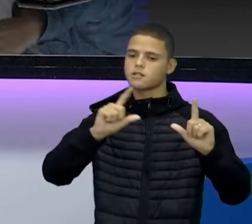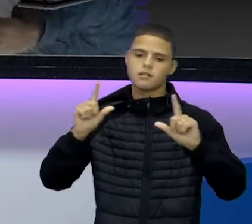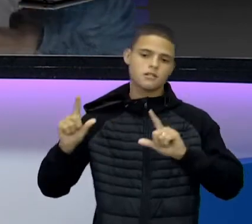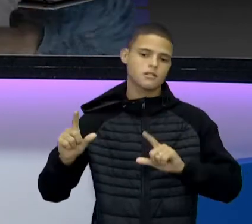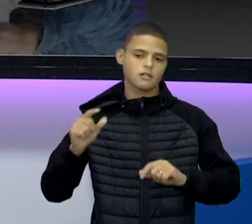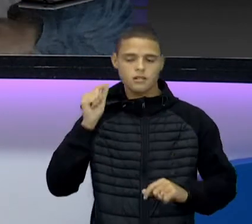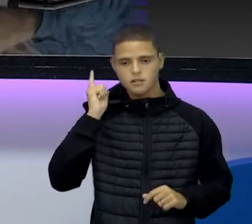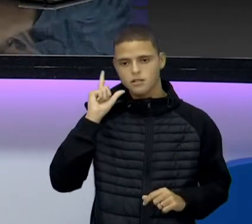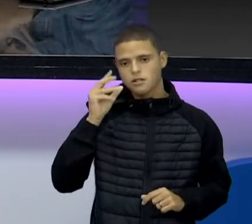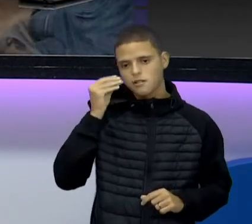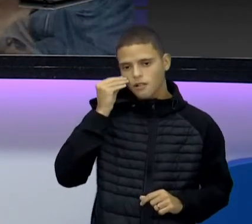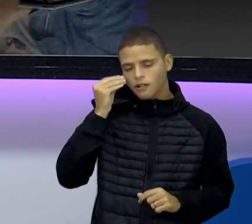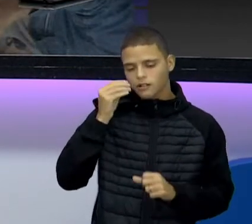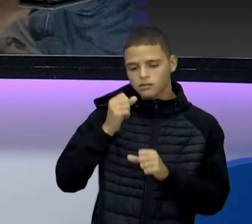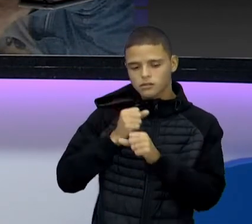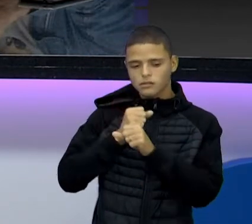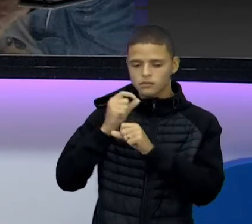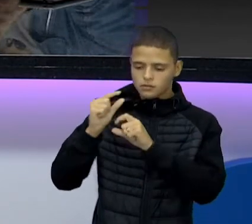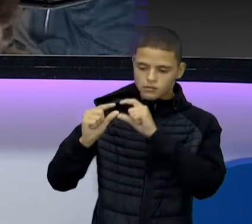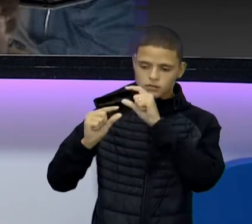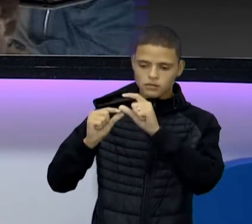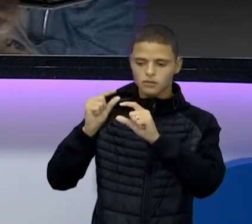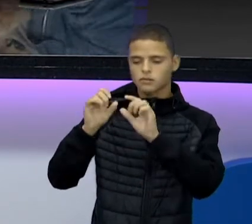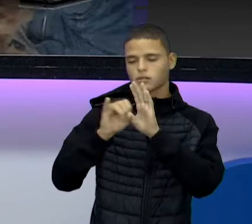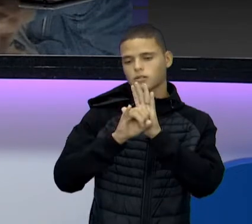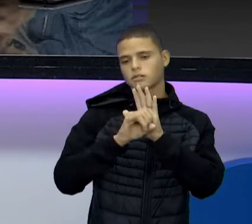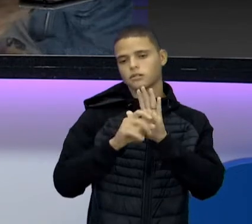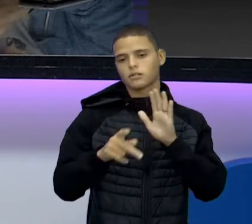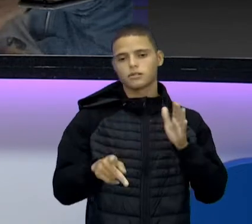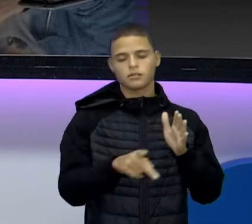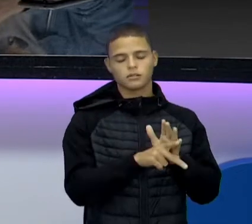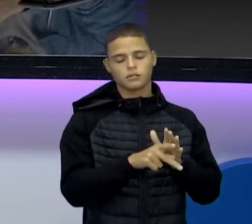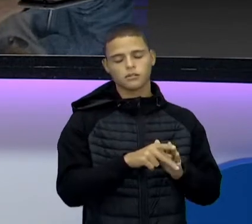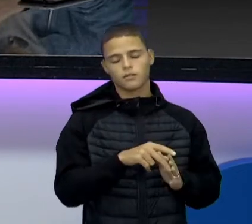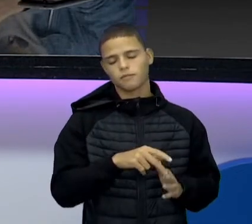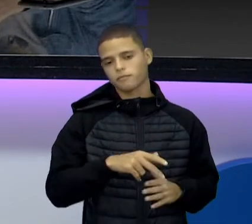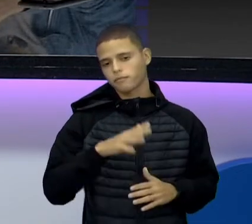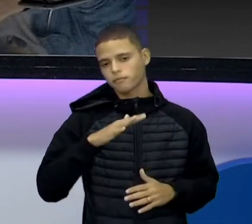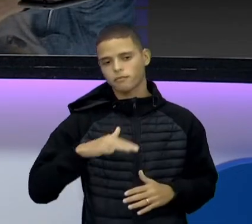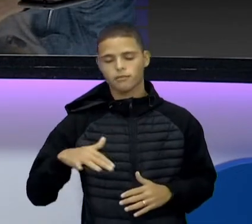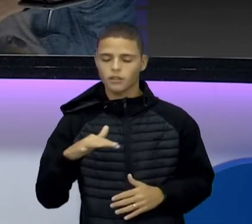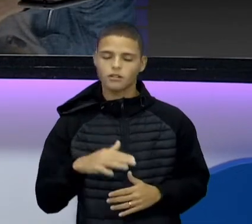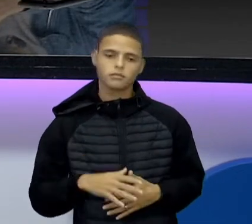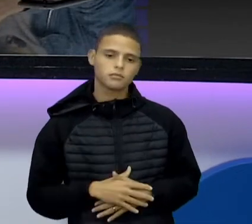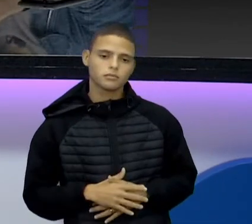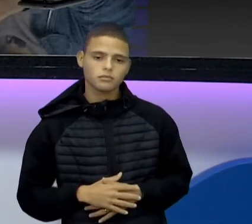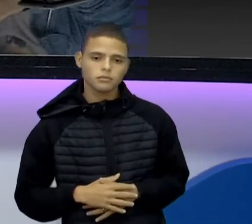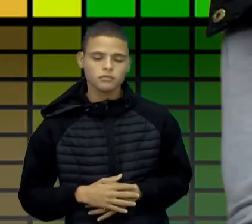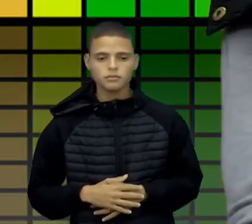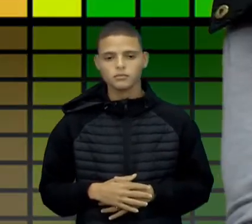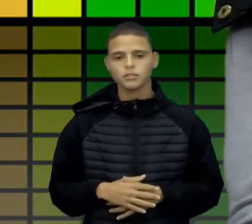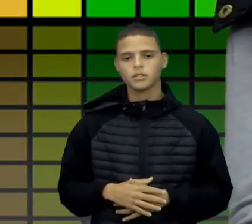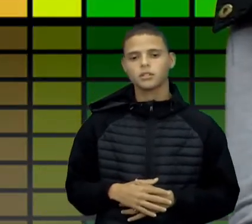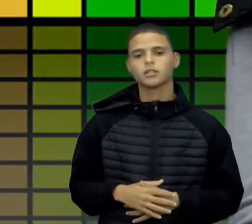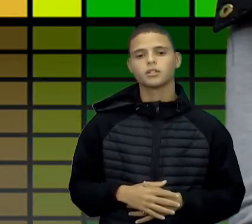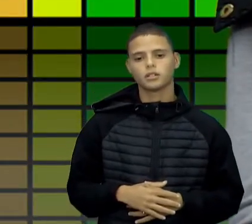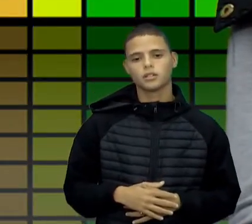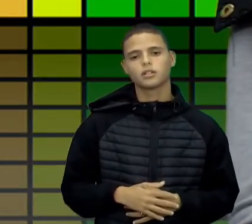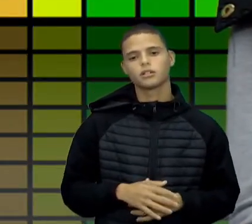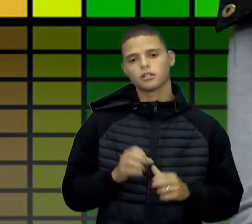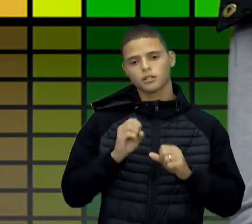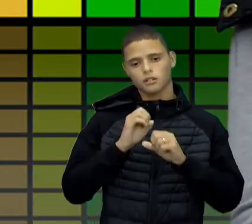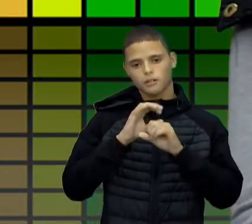na tentativa dessa construção de uma identidade própria, única nossa, né? Pensei em duas palavras, fica